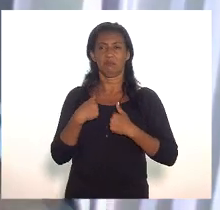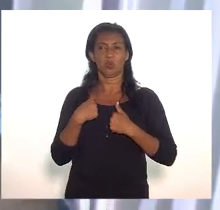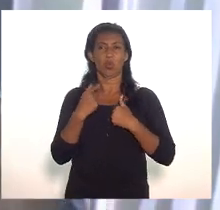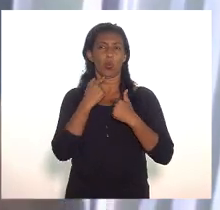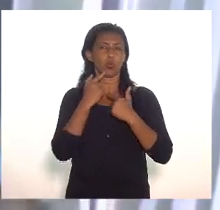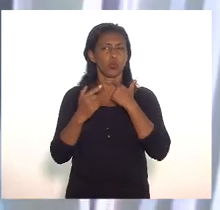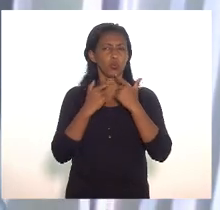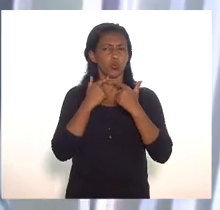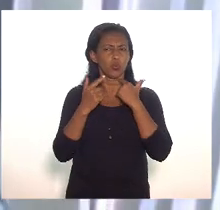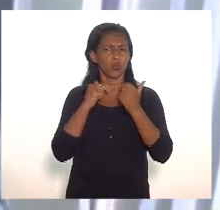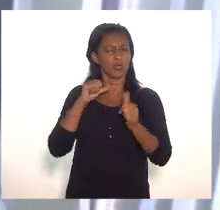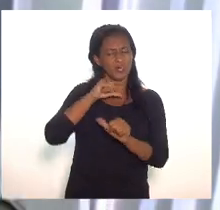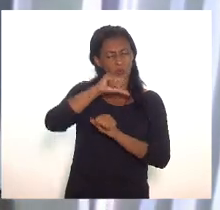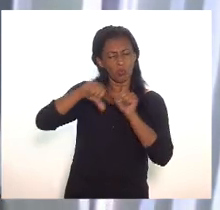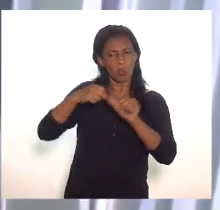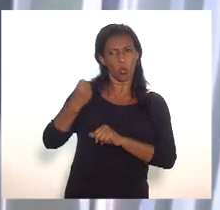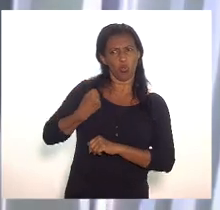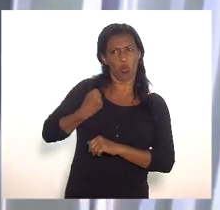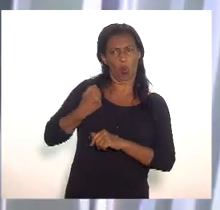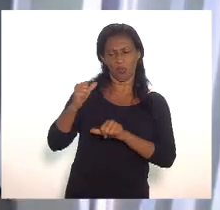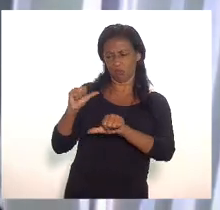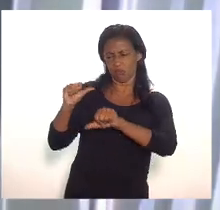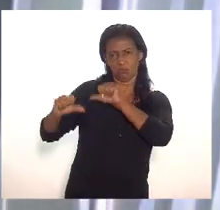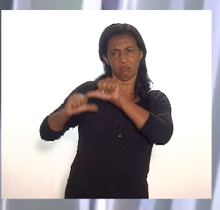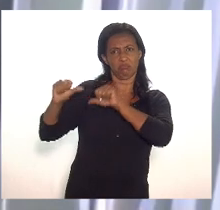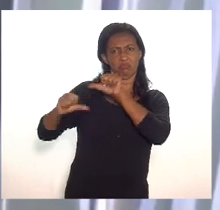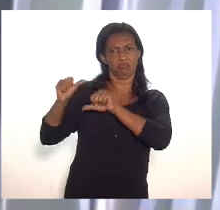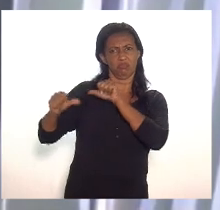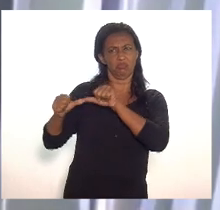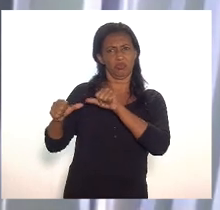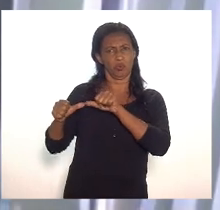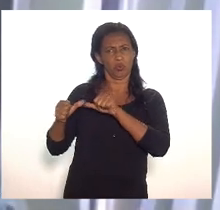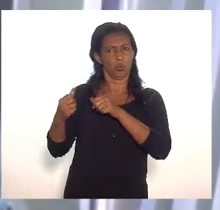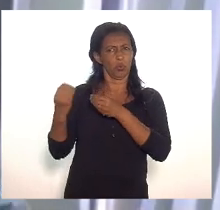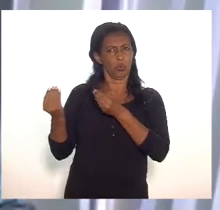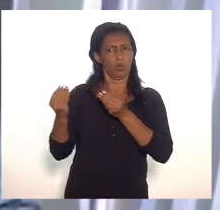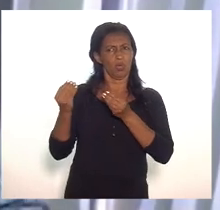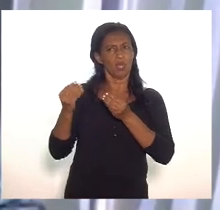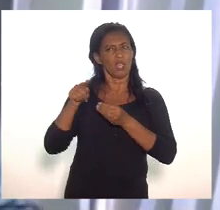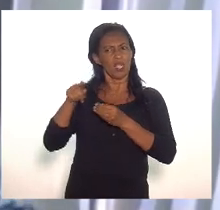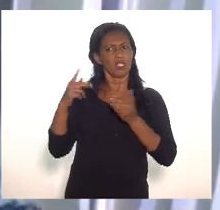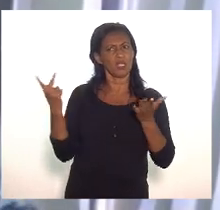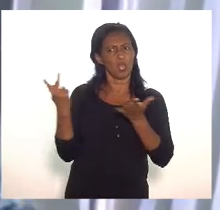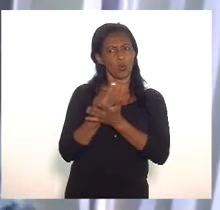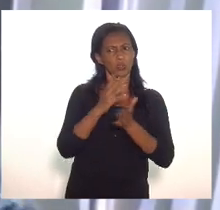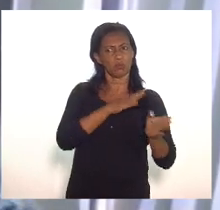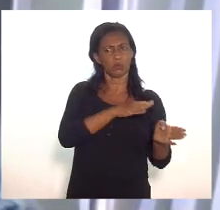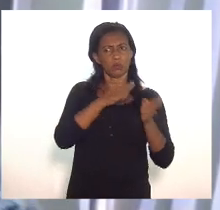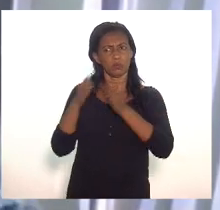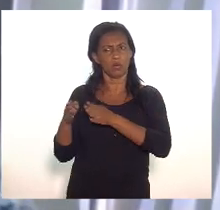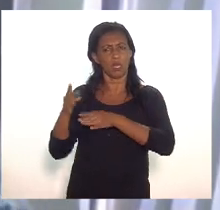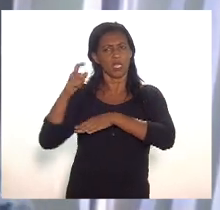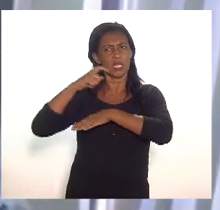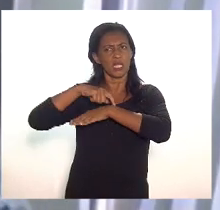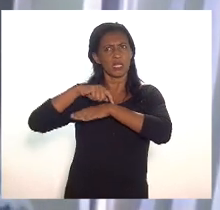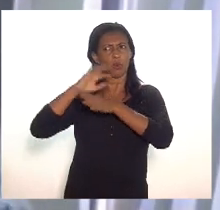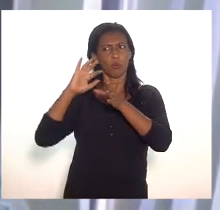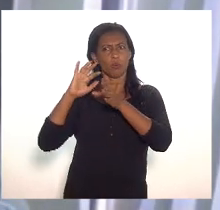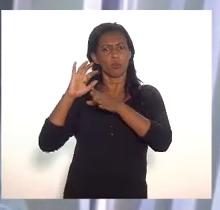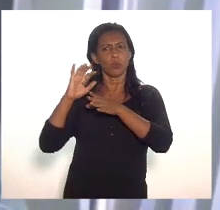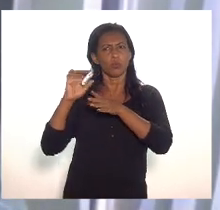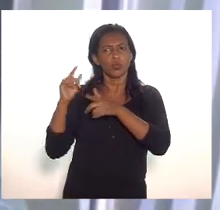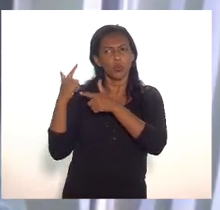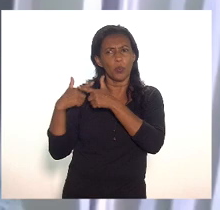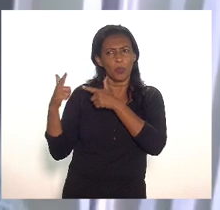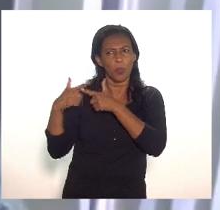esta mudança de nota desse programa, mas o que eu quero dizer é que esses episódios, em tempos de mudanças climáticas, em tempos de crise